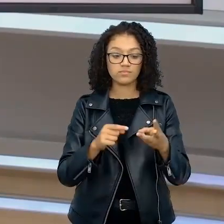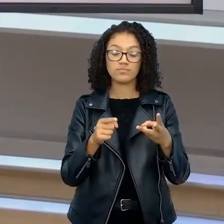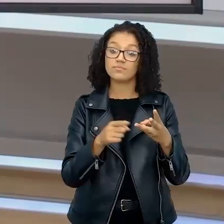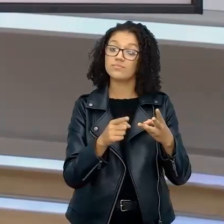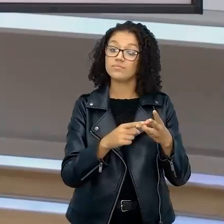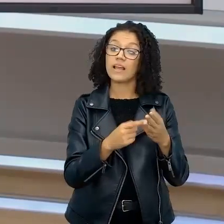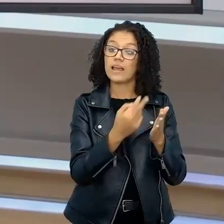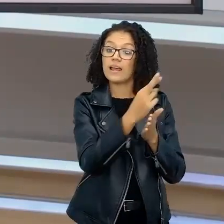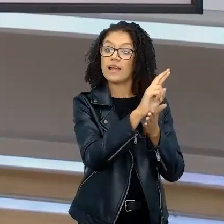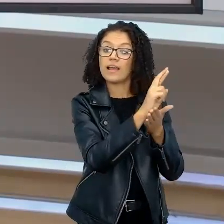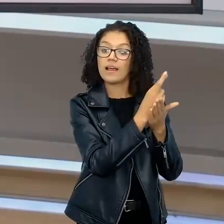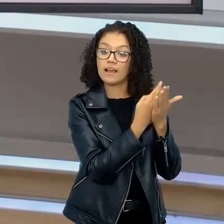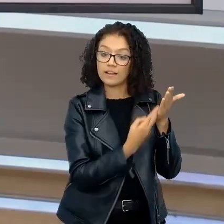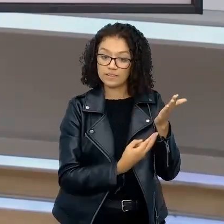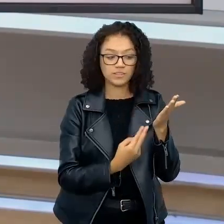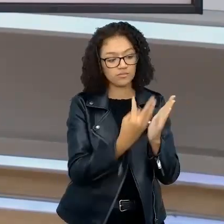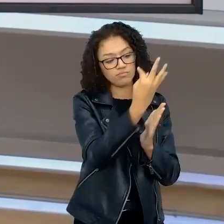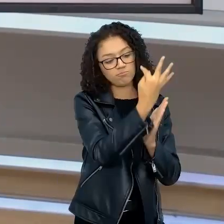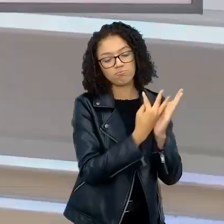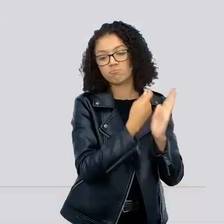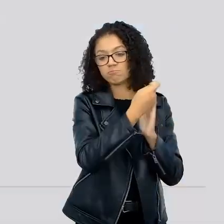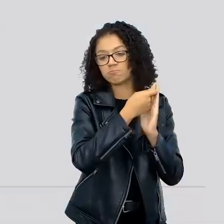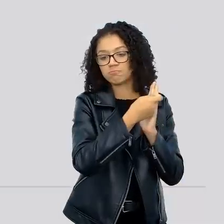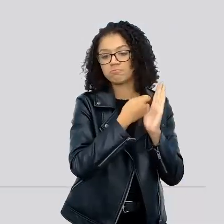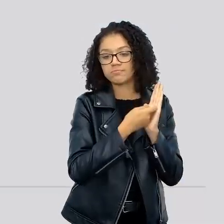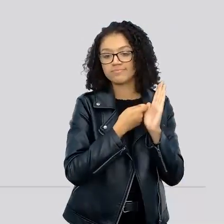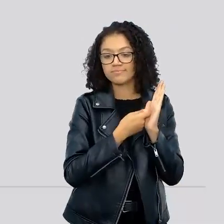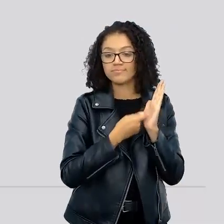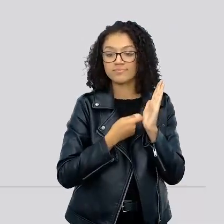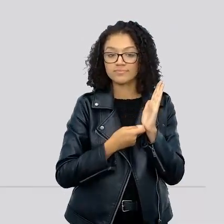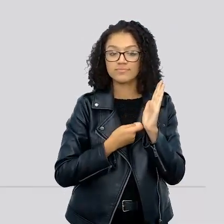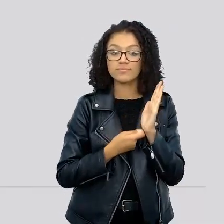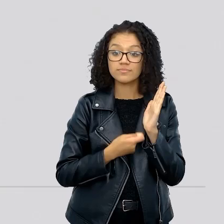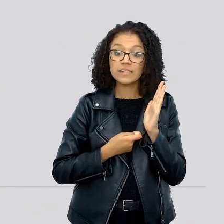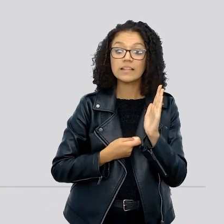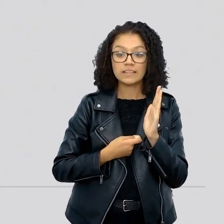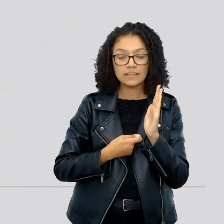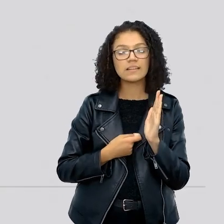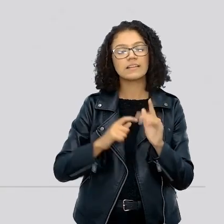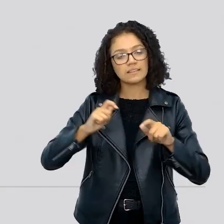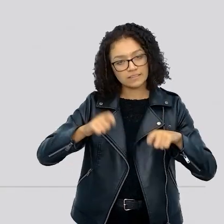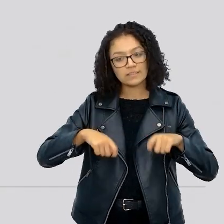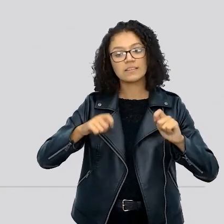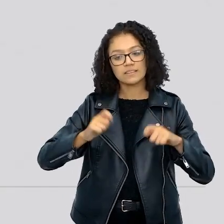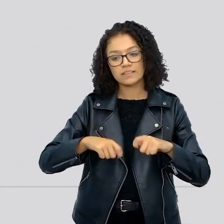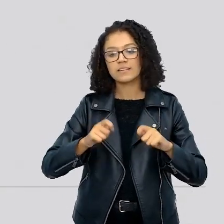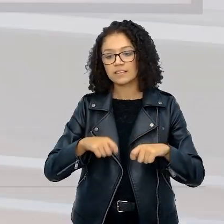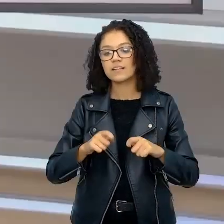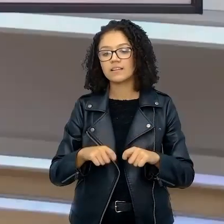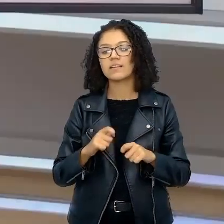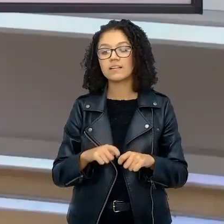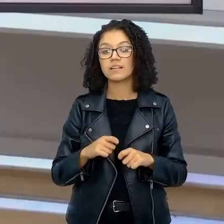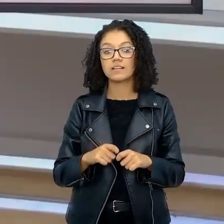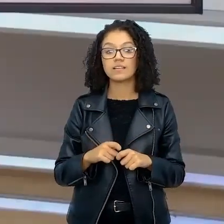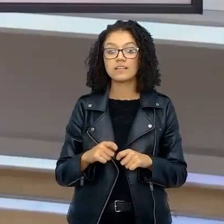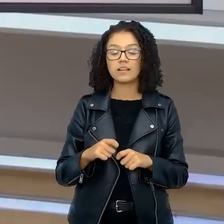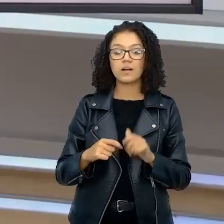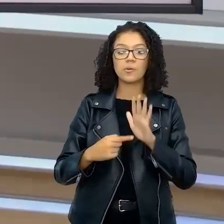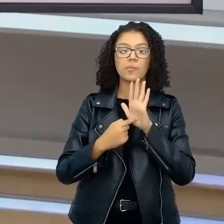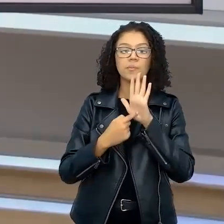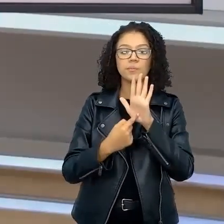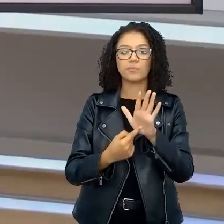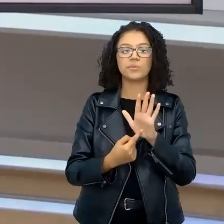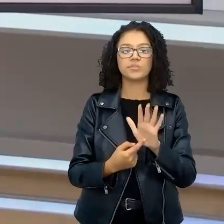Redações também, né, produções por escrito também aparecem, acabam trazendo situações